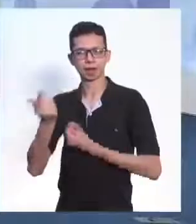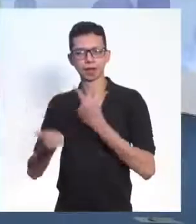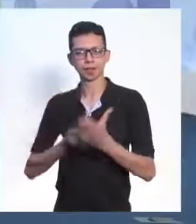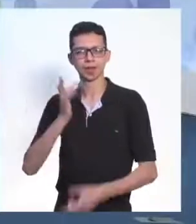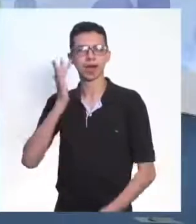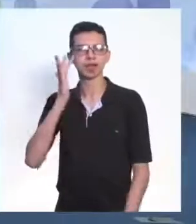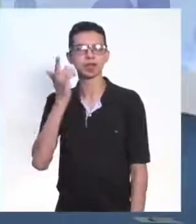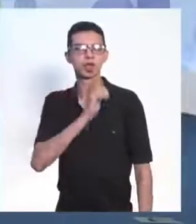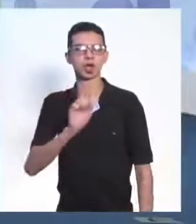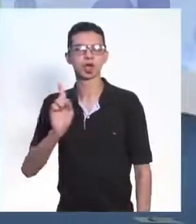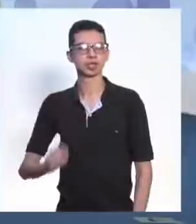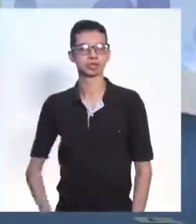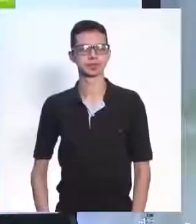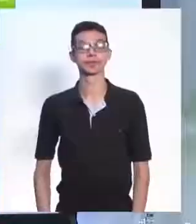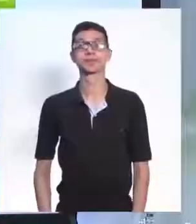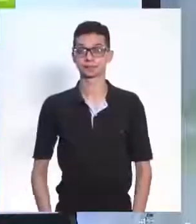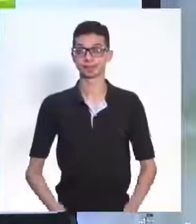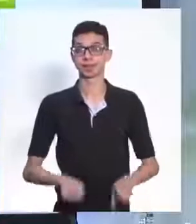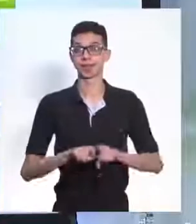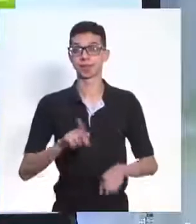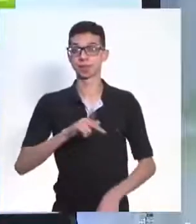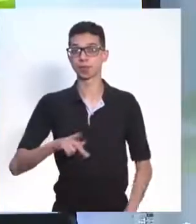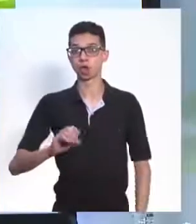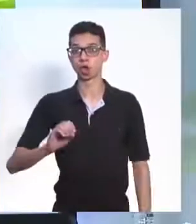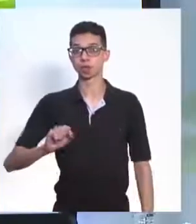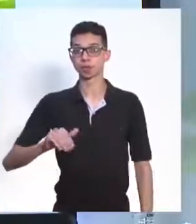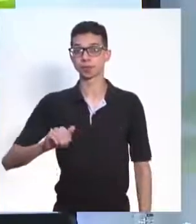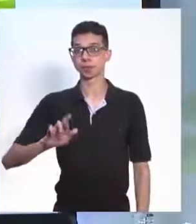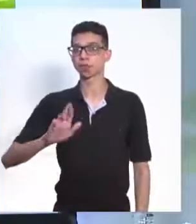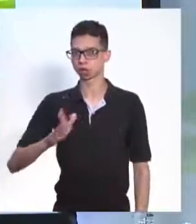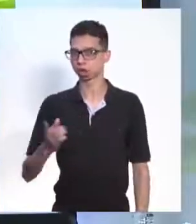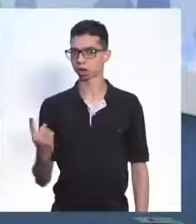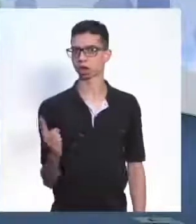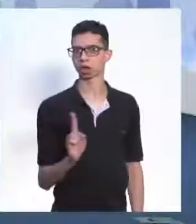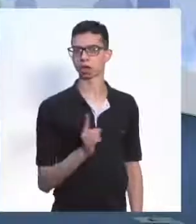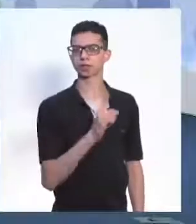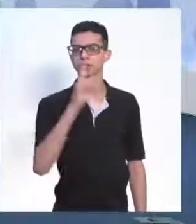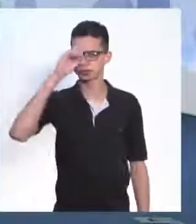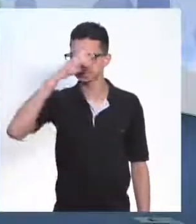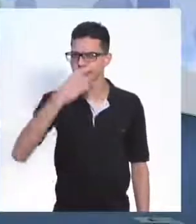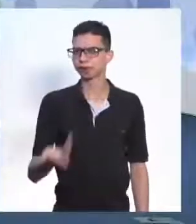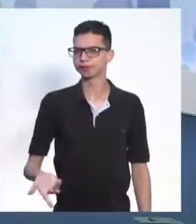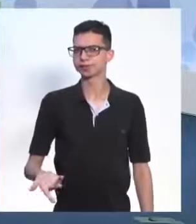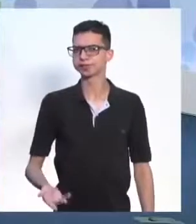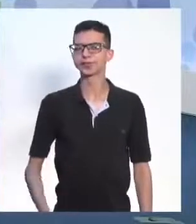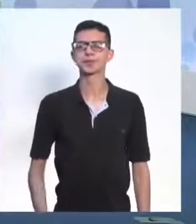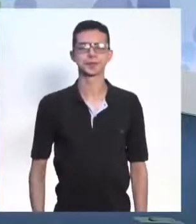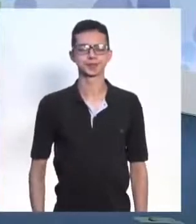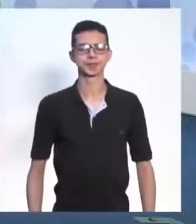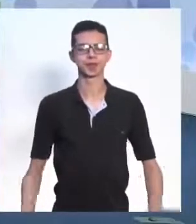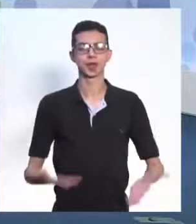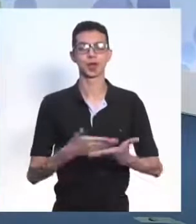Oráculo, não mexeram, produção aqui, o professor Osmar também já passou por aqui, ó, o negócio tá difícil. Então, vamos começar